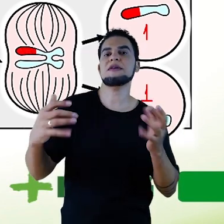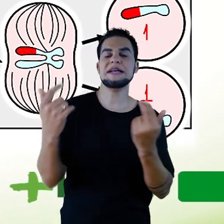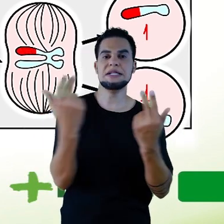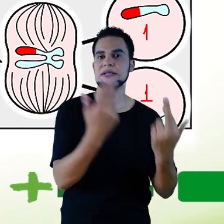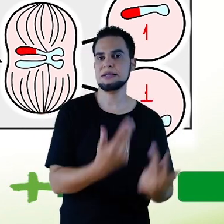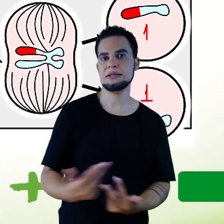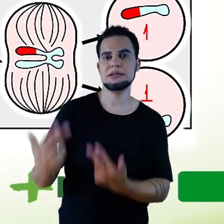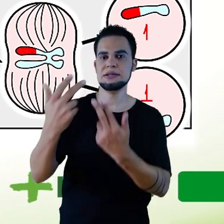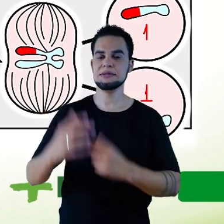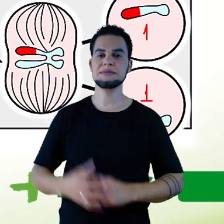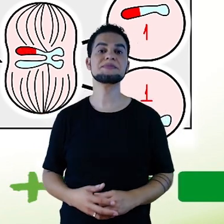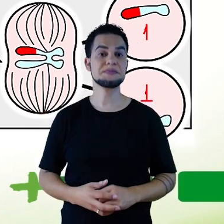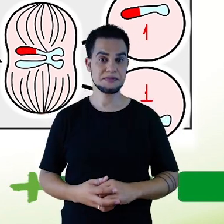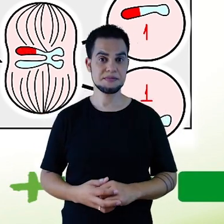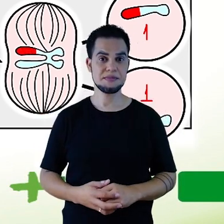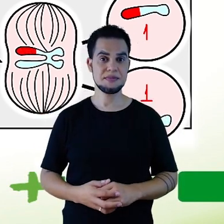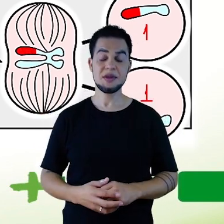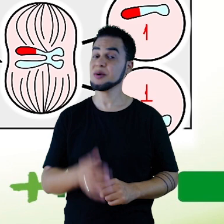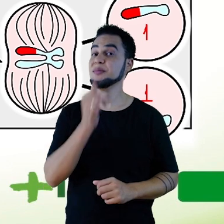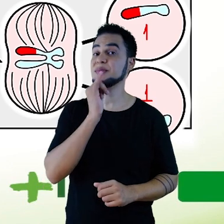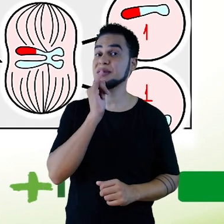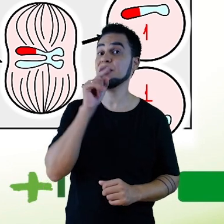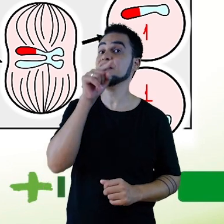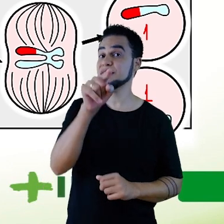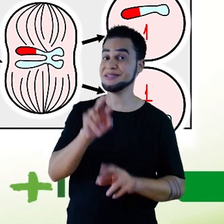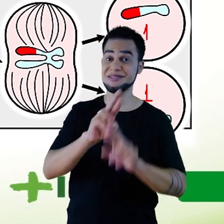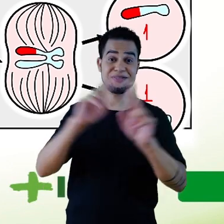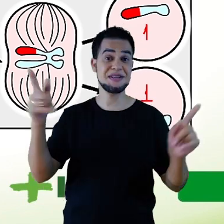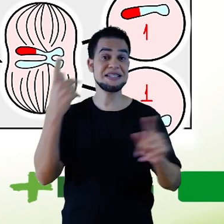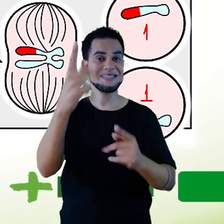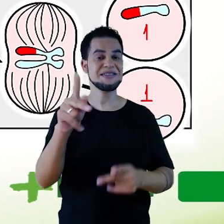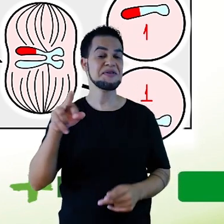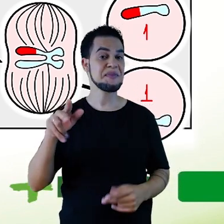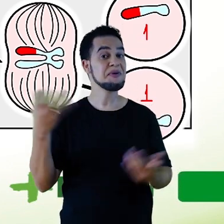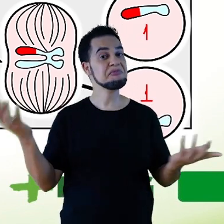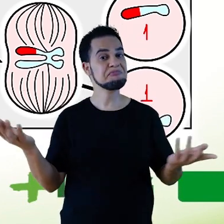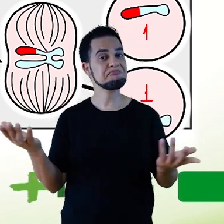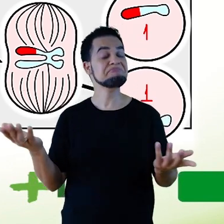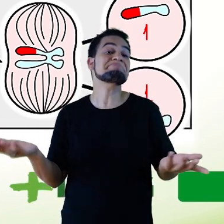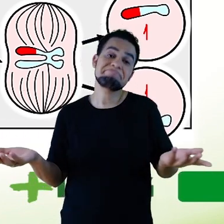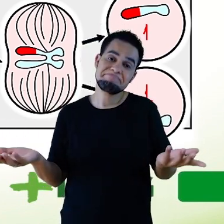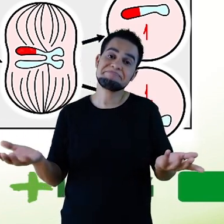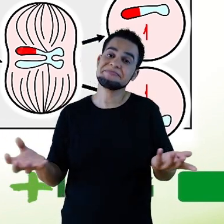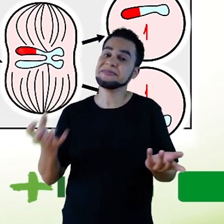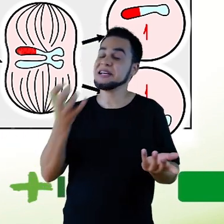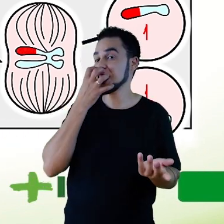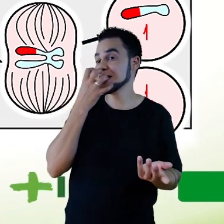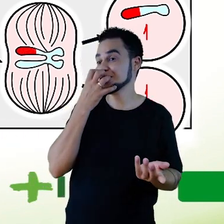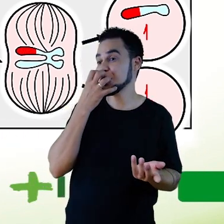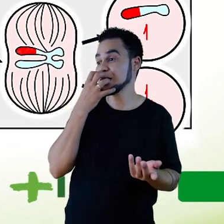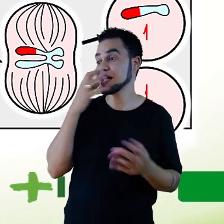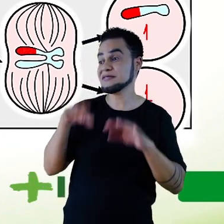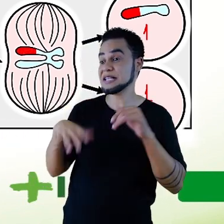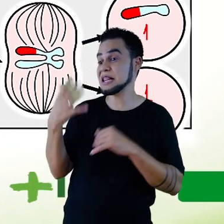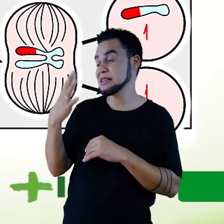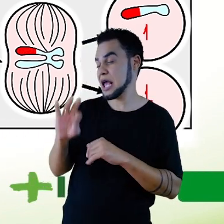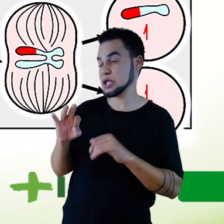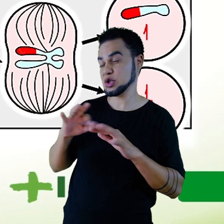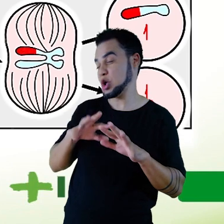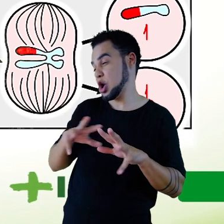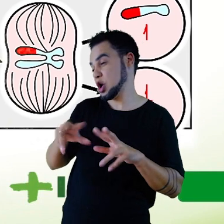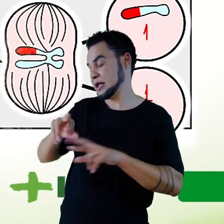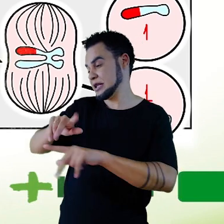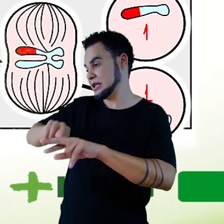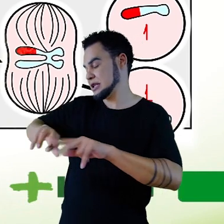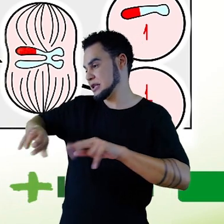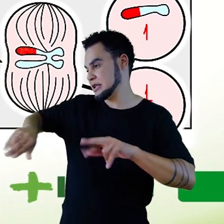mesmo tudo. Então, por exemplo, você é irmão do você é diferente do seu irmão, de sua irmã, né? Cachorrinho, às vezes nasce 10 filhotinhos,